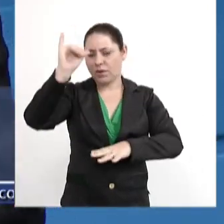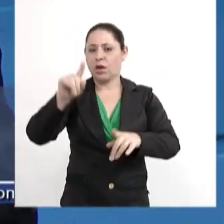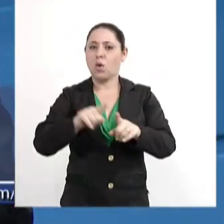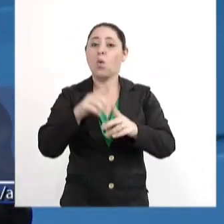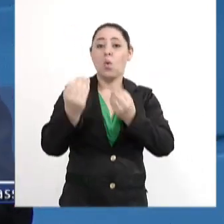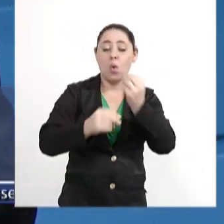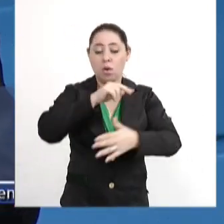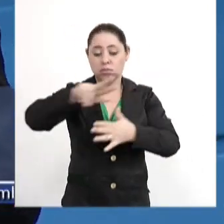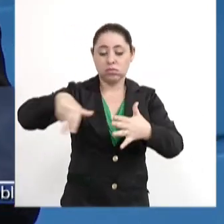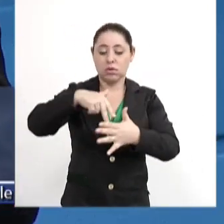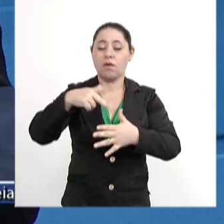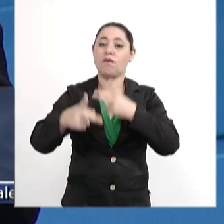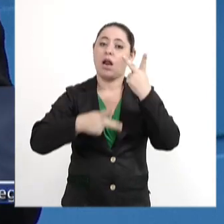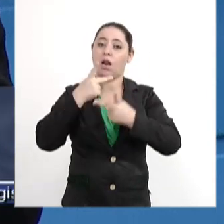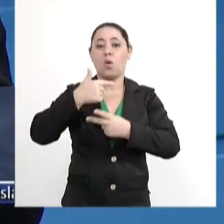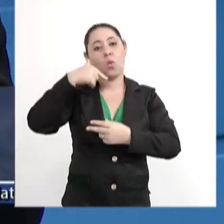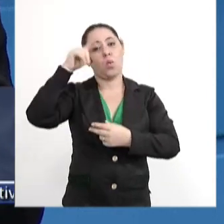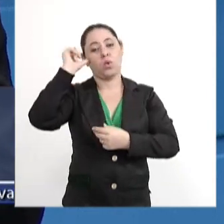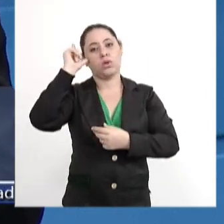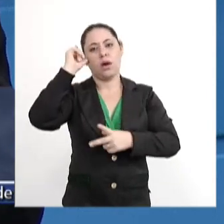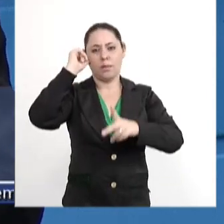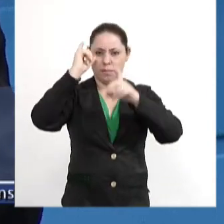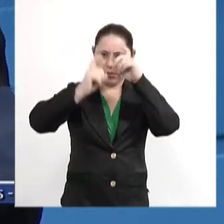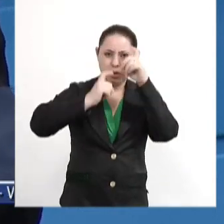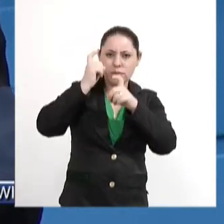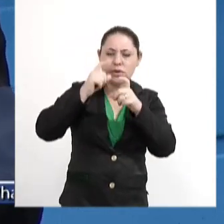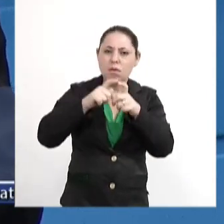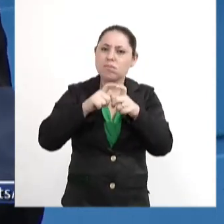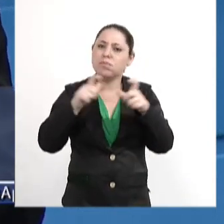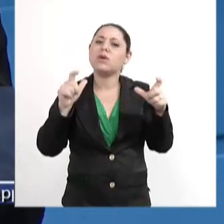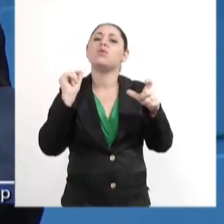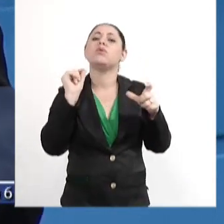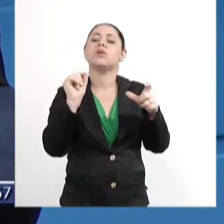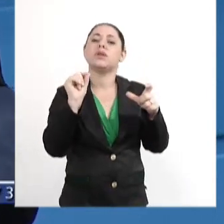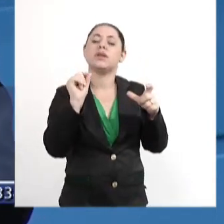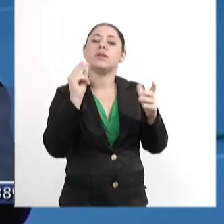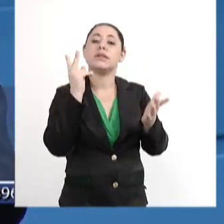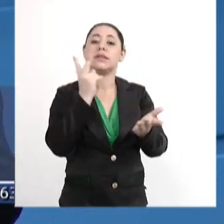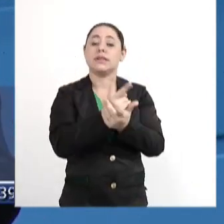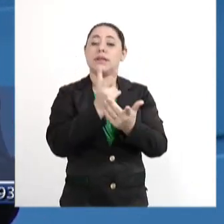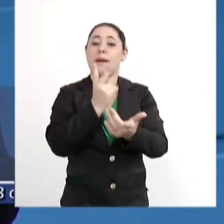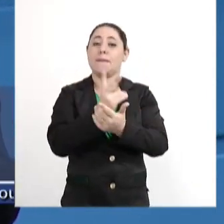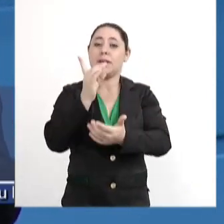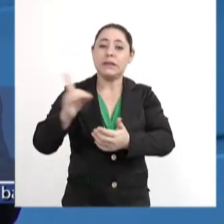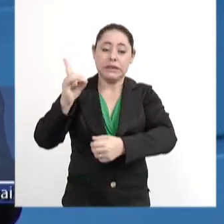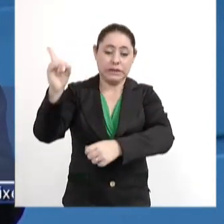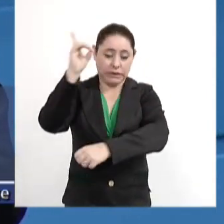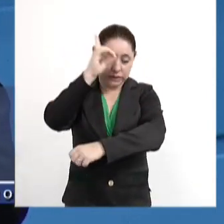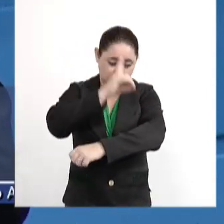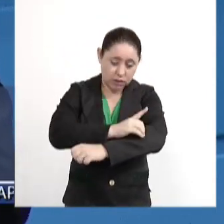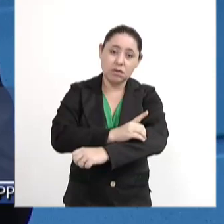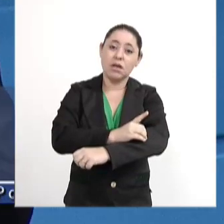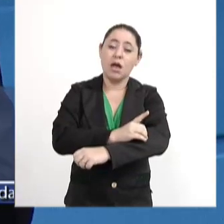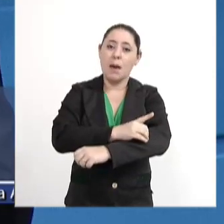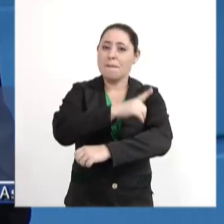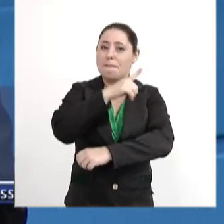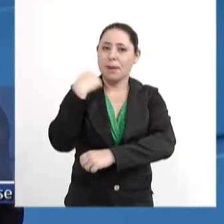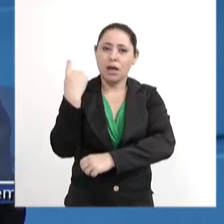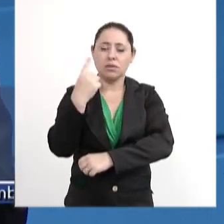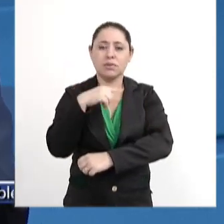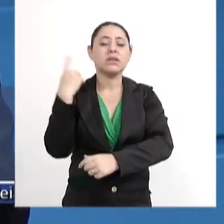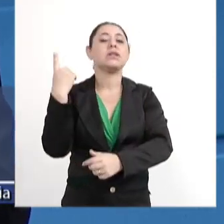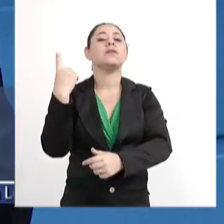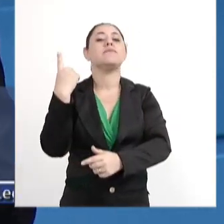na tribuna ontem, a nossa preocupação maior continua sendo a dengue. A dengue está matando, a dengue continua